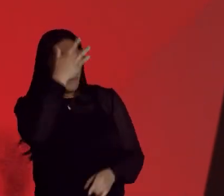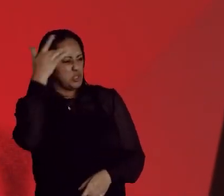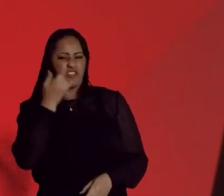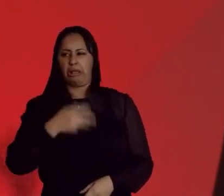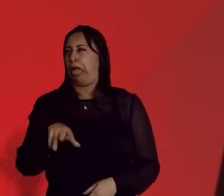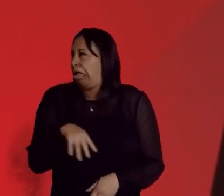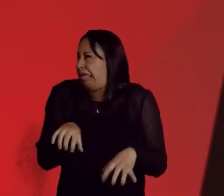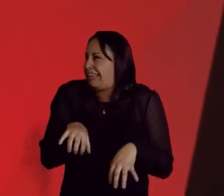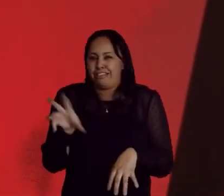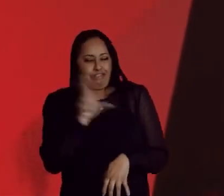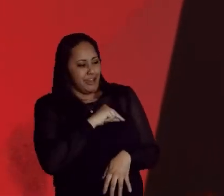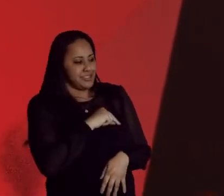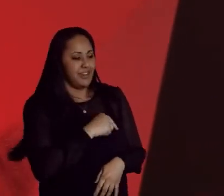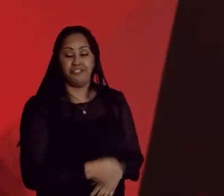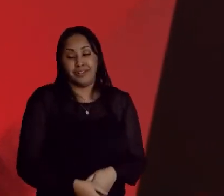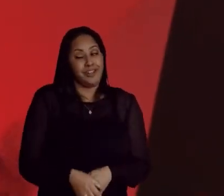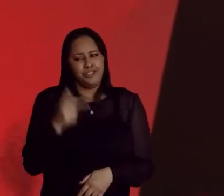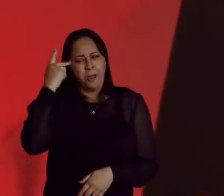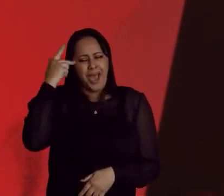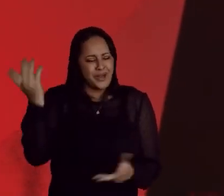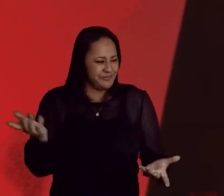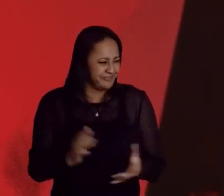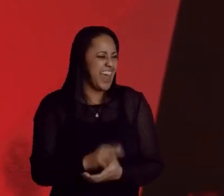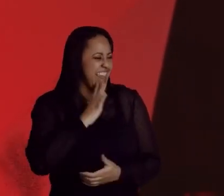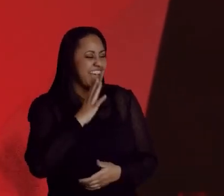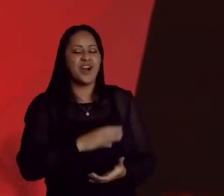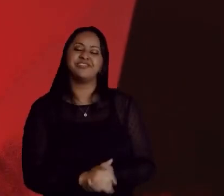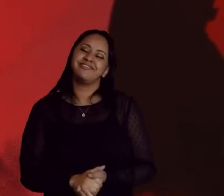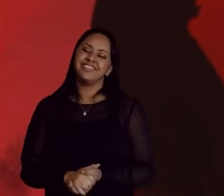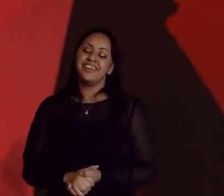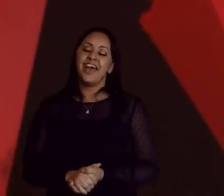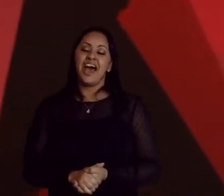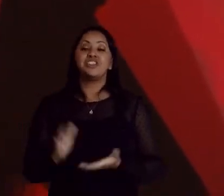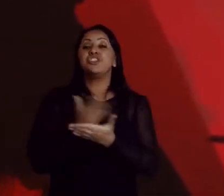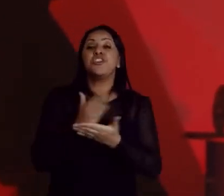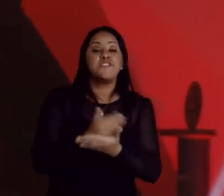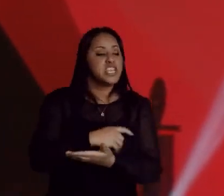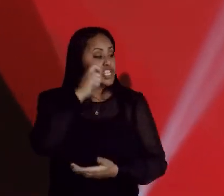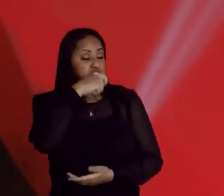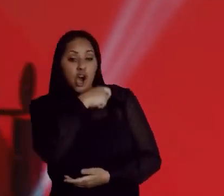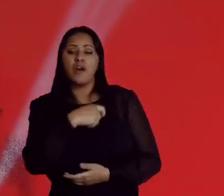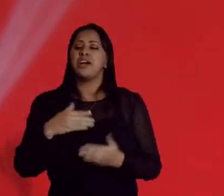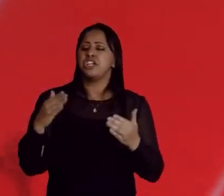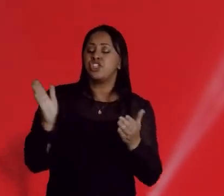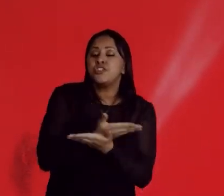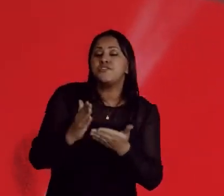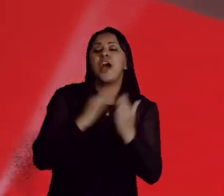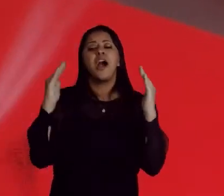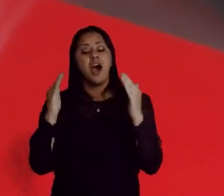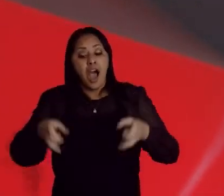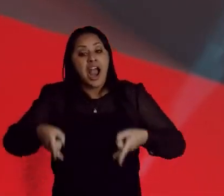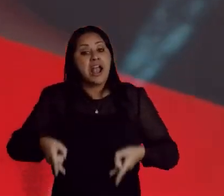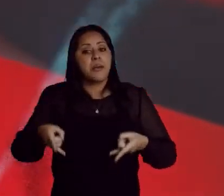falei, nada, eu divido outras coisas também, e é muito legal. A gente divide escova de dente, a gente divide a cama. Aliás, a